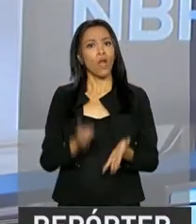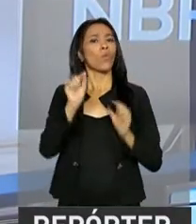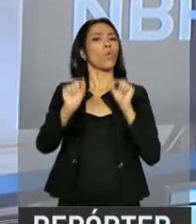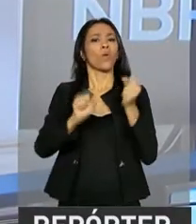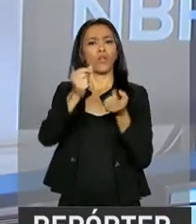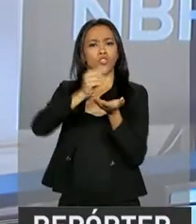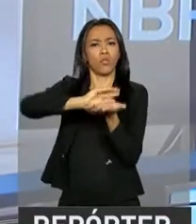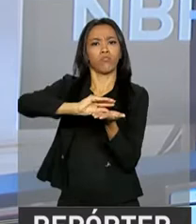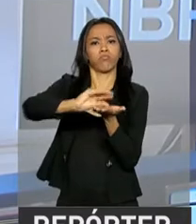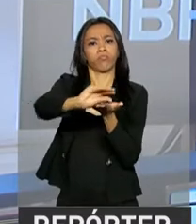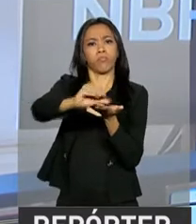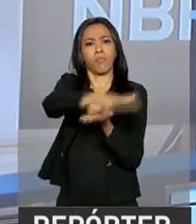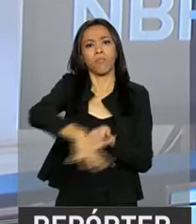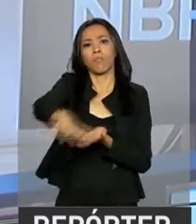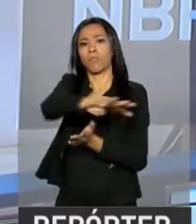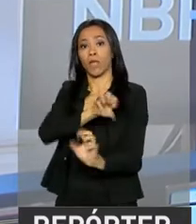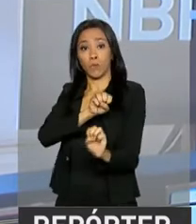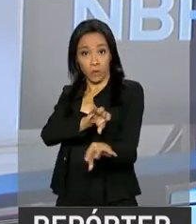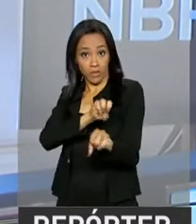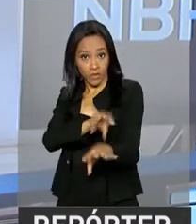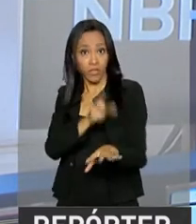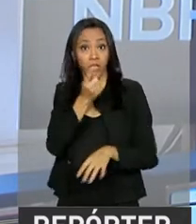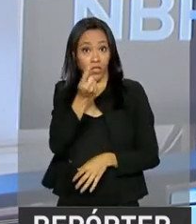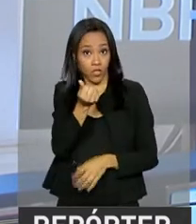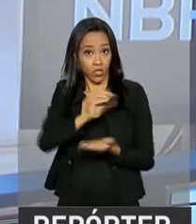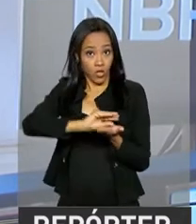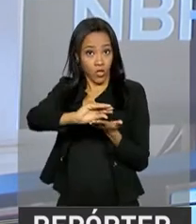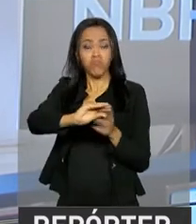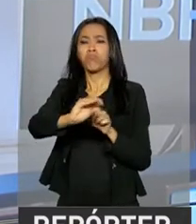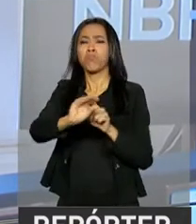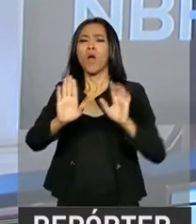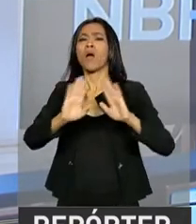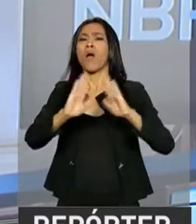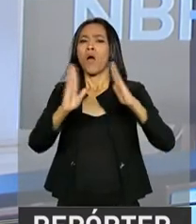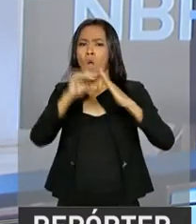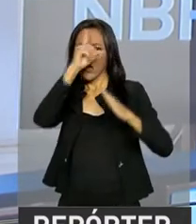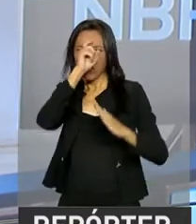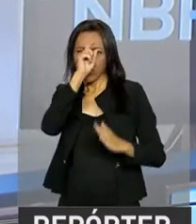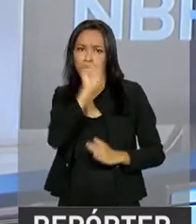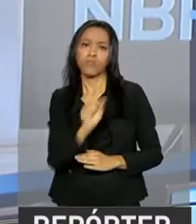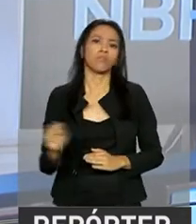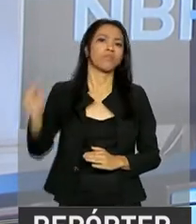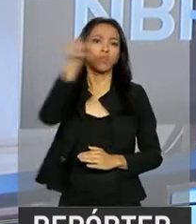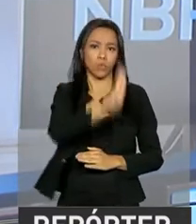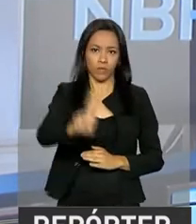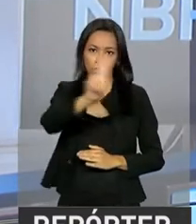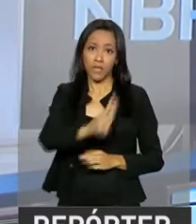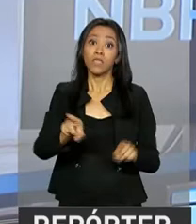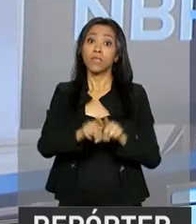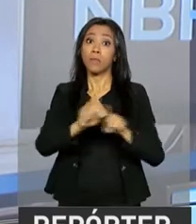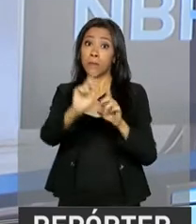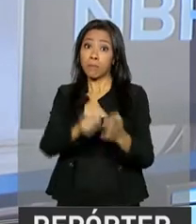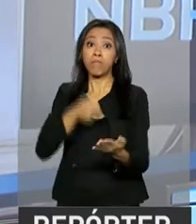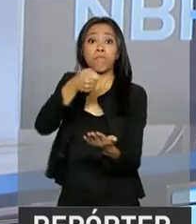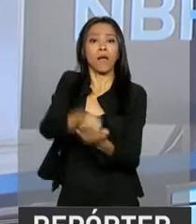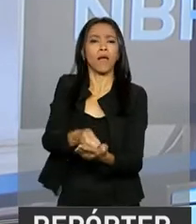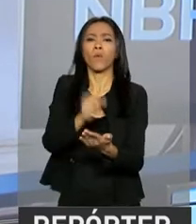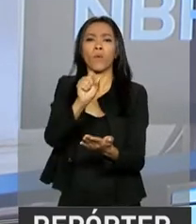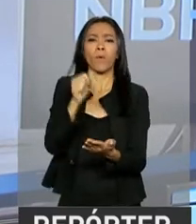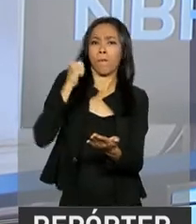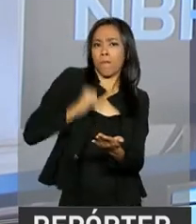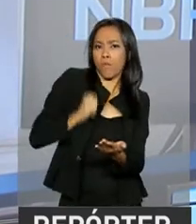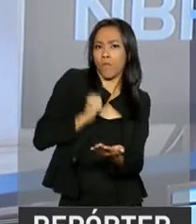para a educação o dinheiro vai para hospitais universitários e também para pagar bolsas de